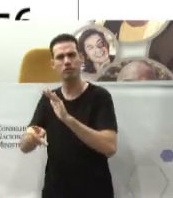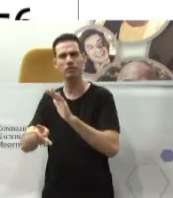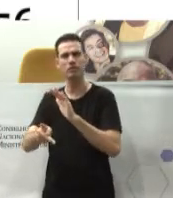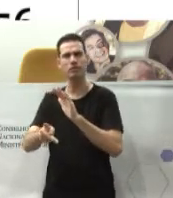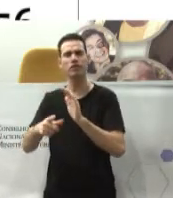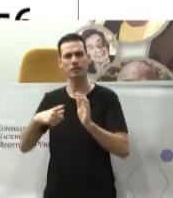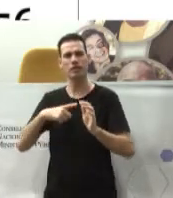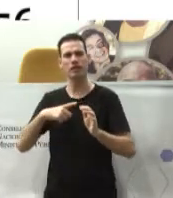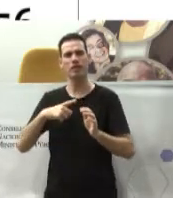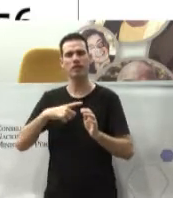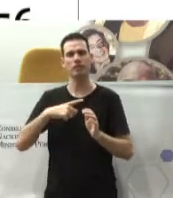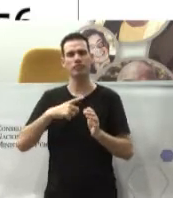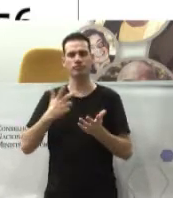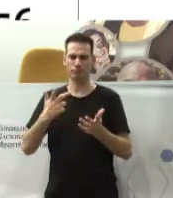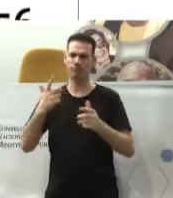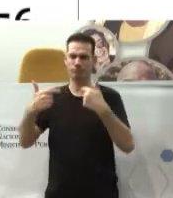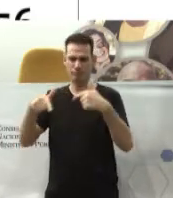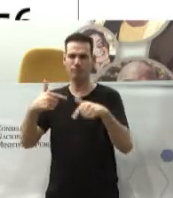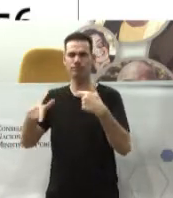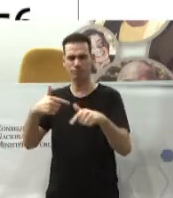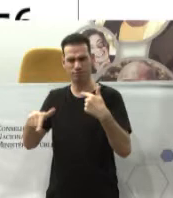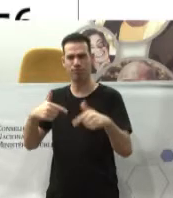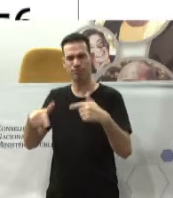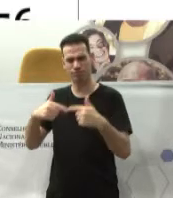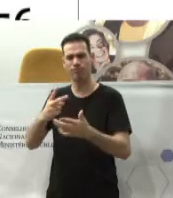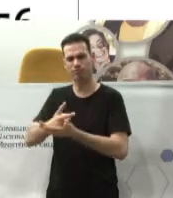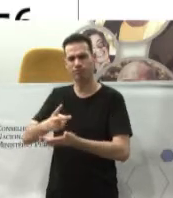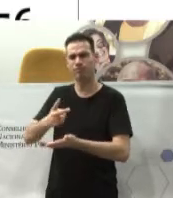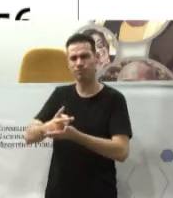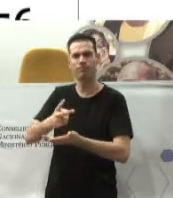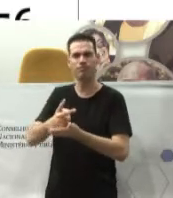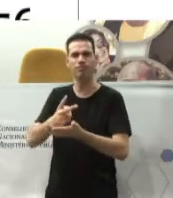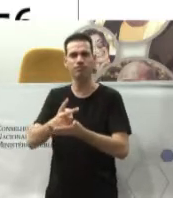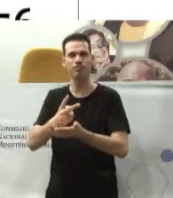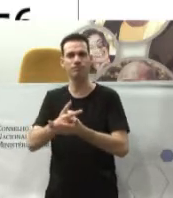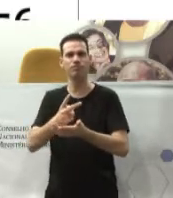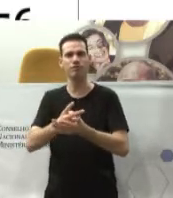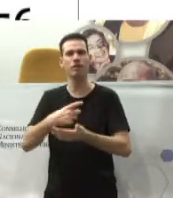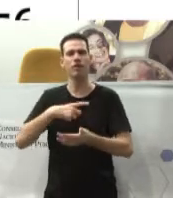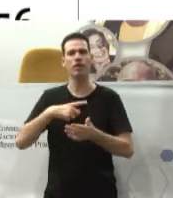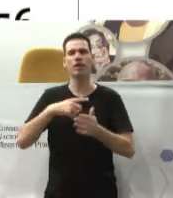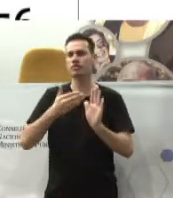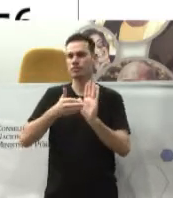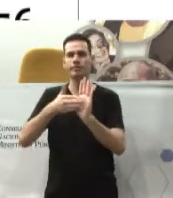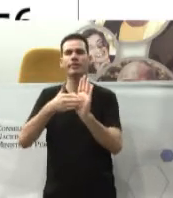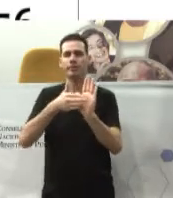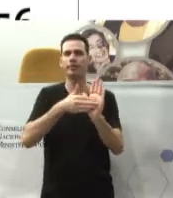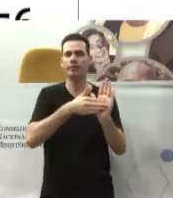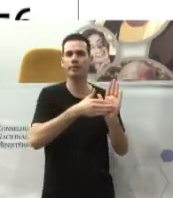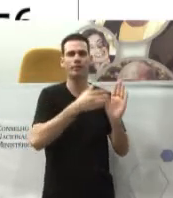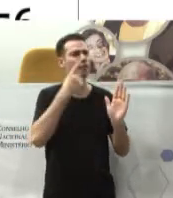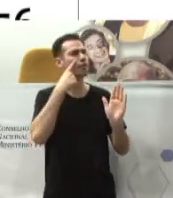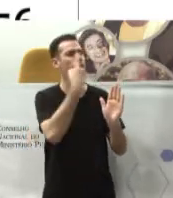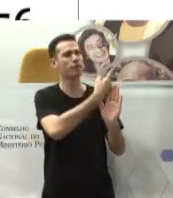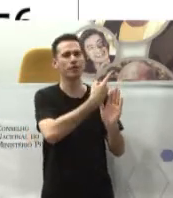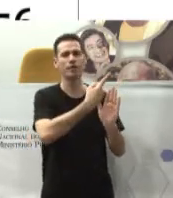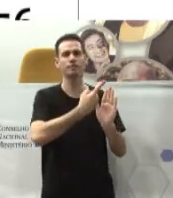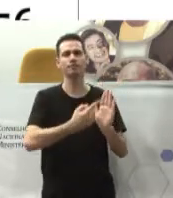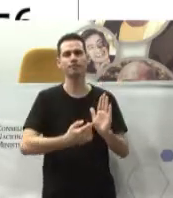efeito repetitivo, portanto, ele é exigível desde logo para todas as ações que se propõem a partir da publicação do